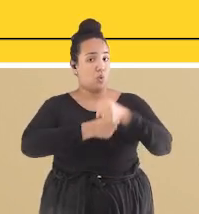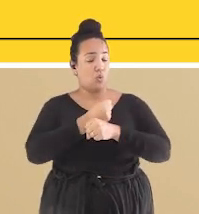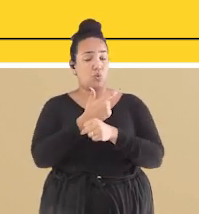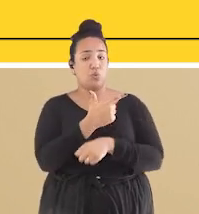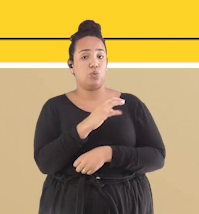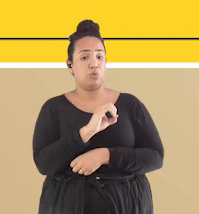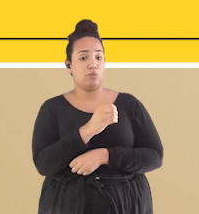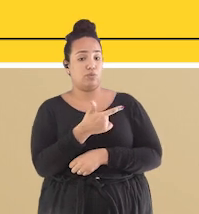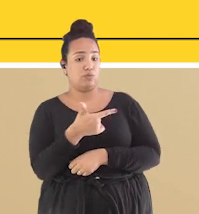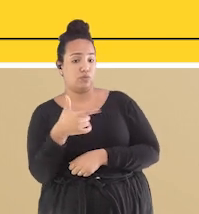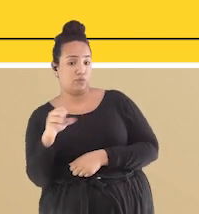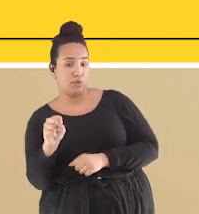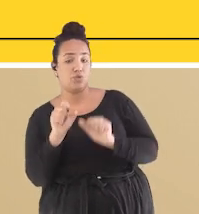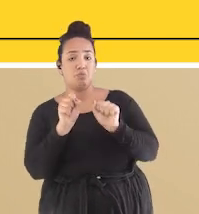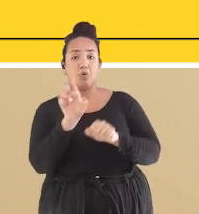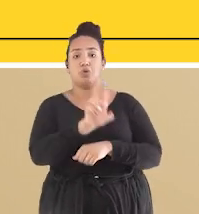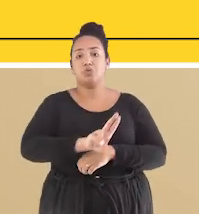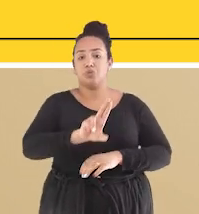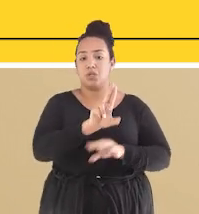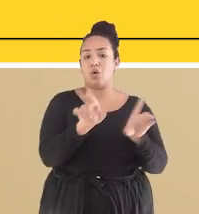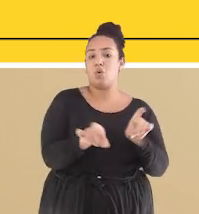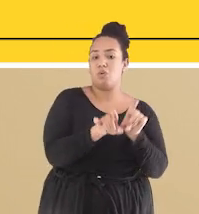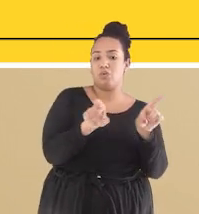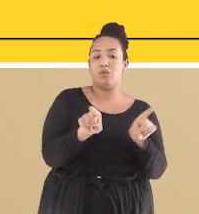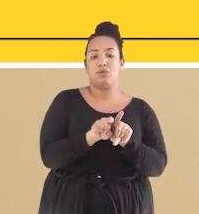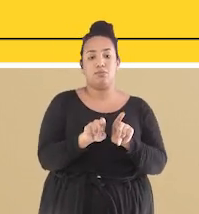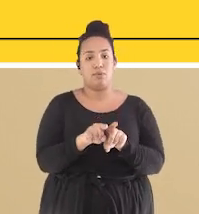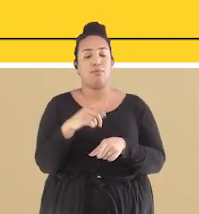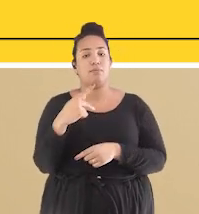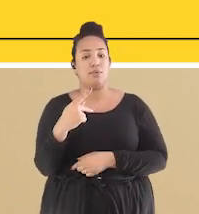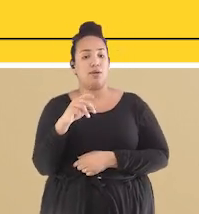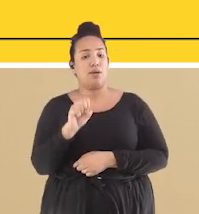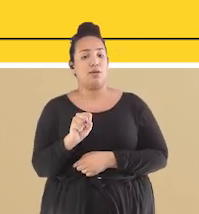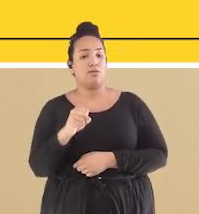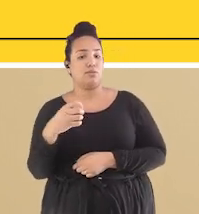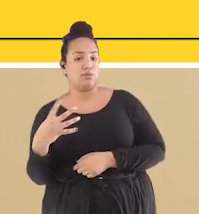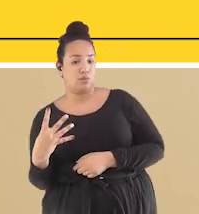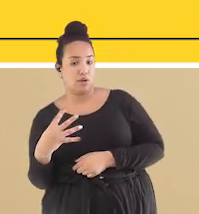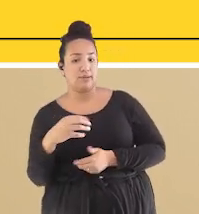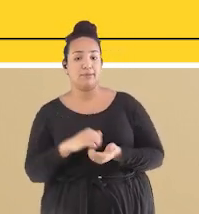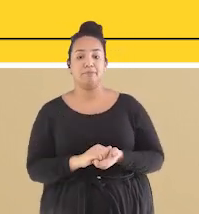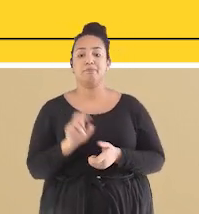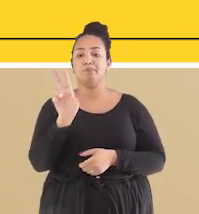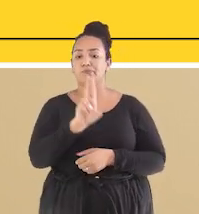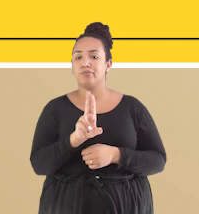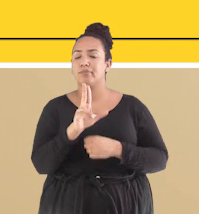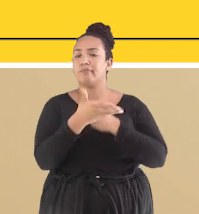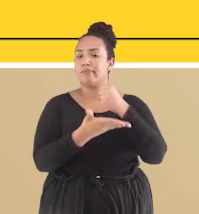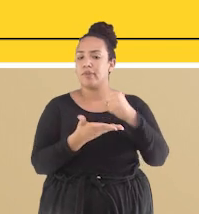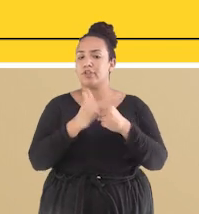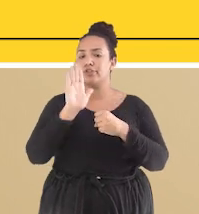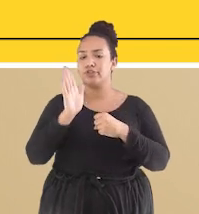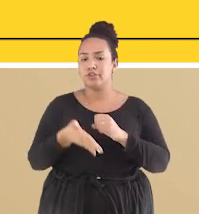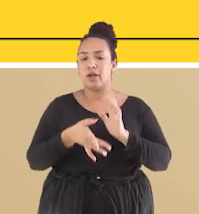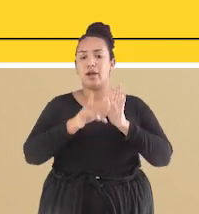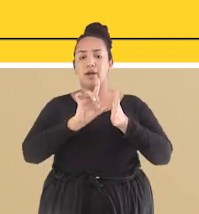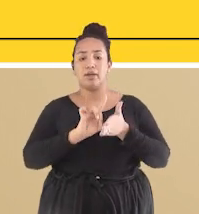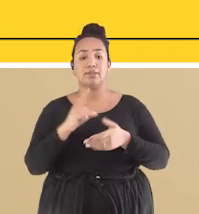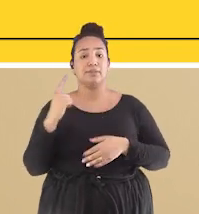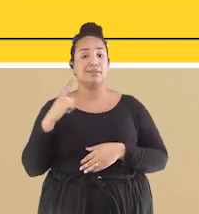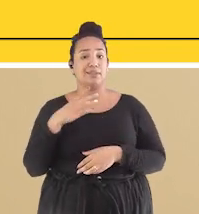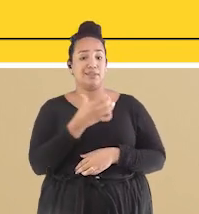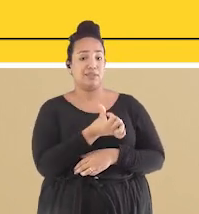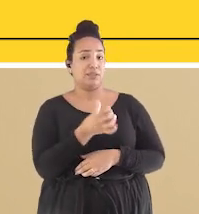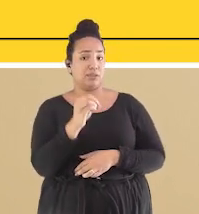4, PS4. Utilizando a fórmula já conhecida de Battle Royale, ele reúne 60 jogadores em prova de